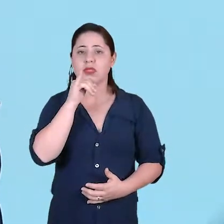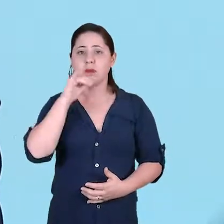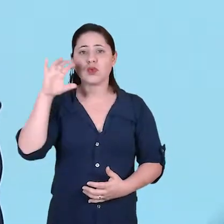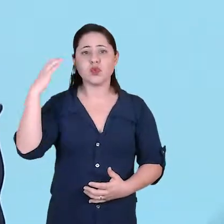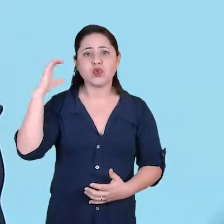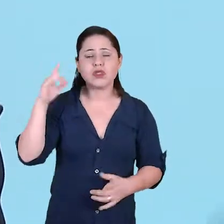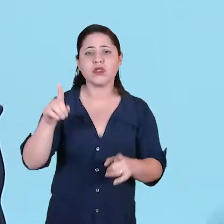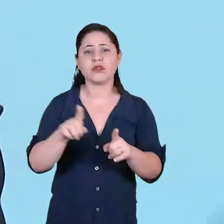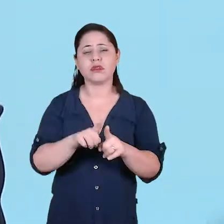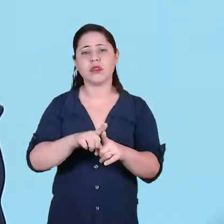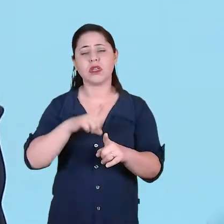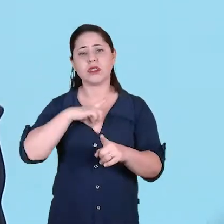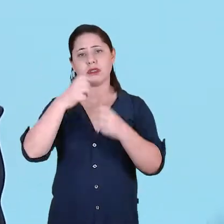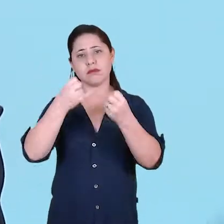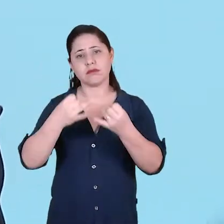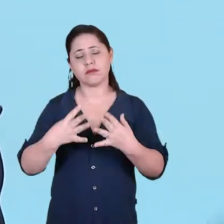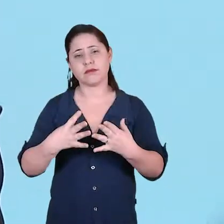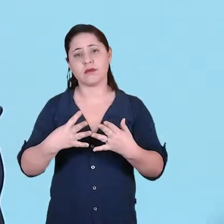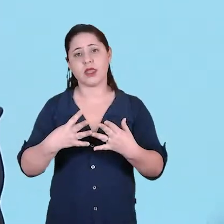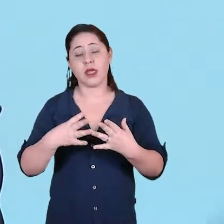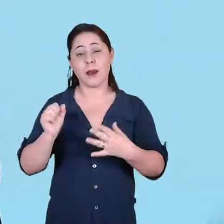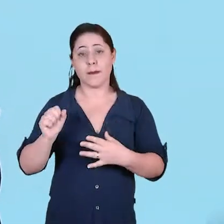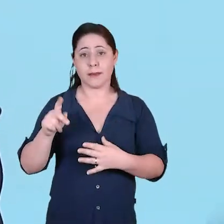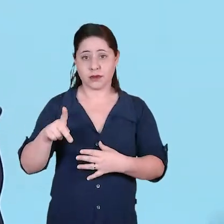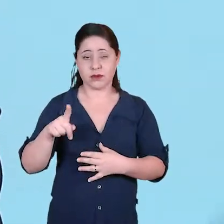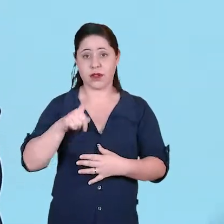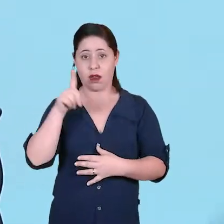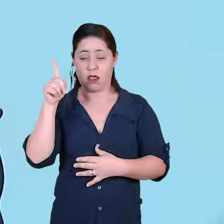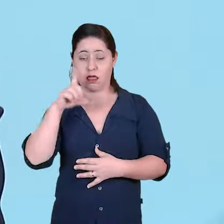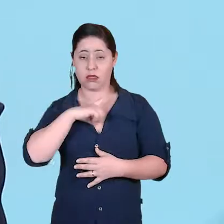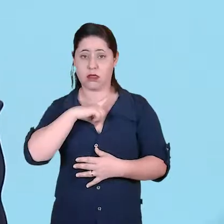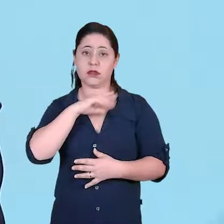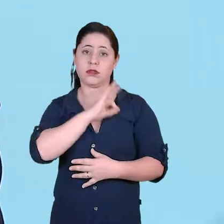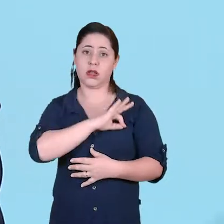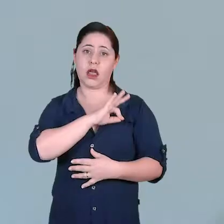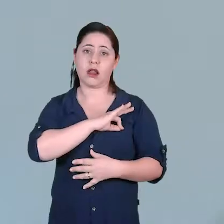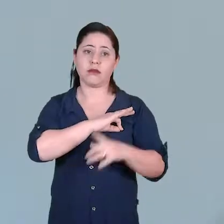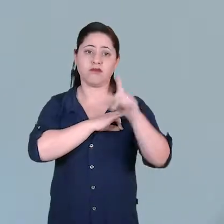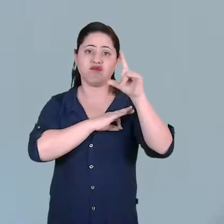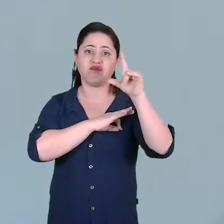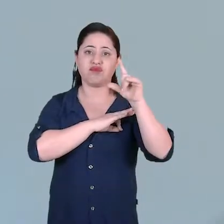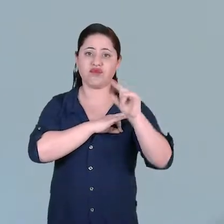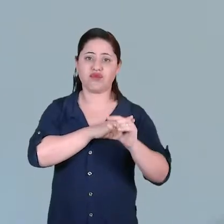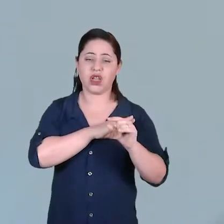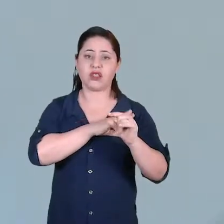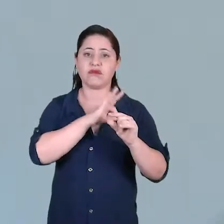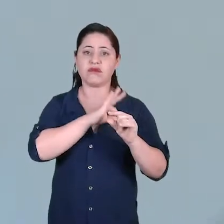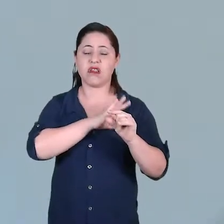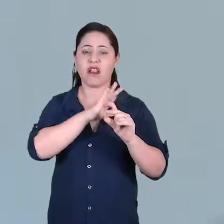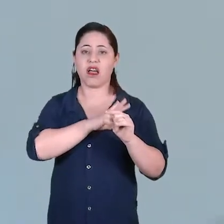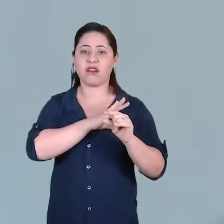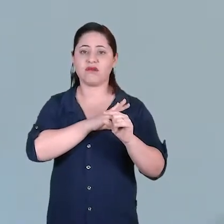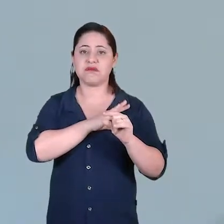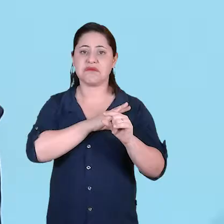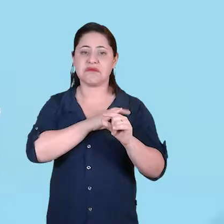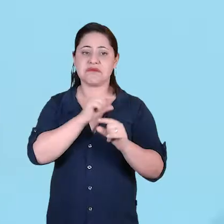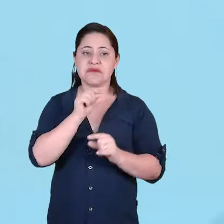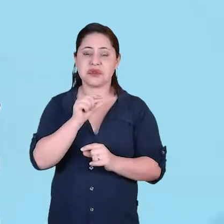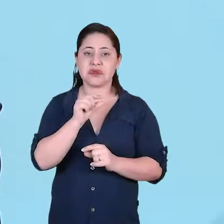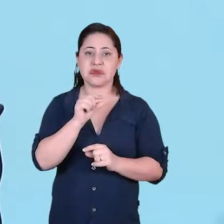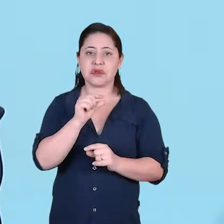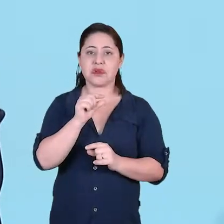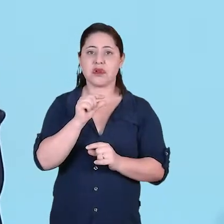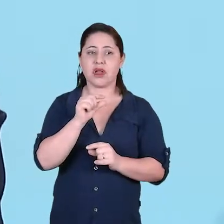aqui, onde aposentados lá recebem bem menos que um salário mínimo, né, não dando sequer